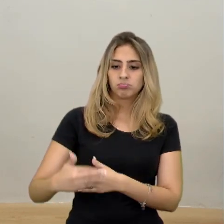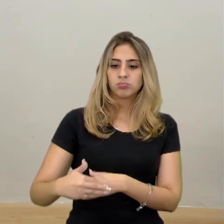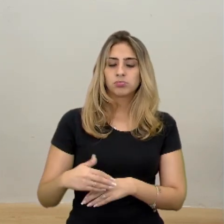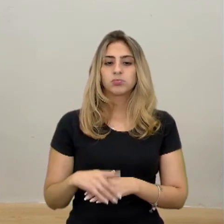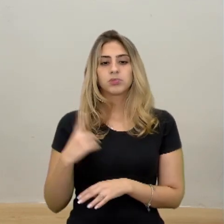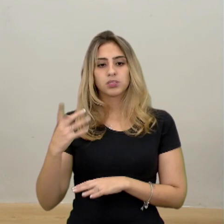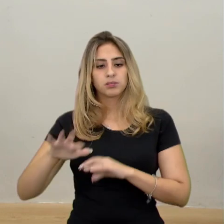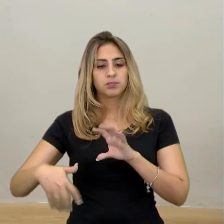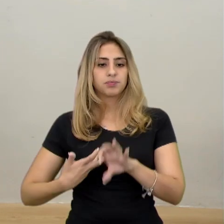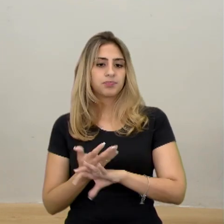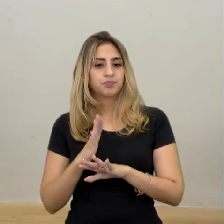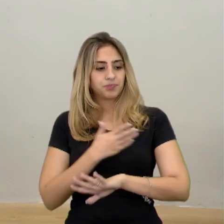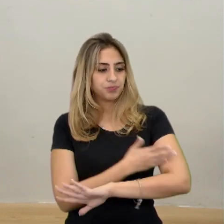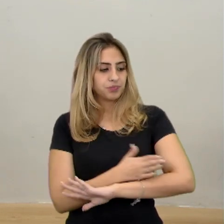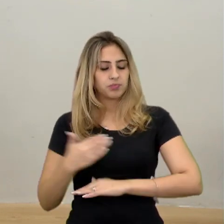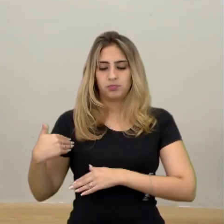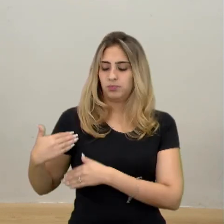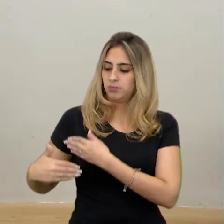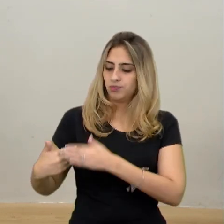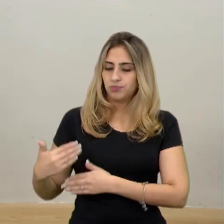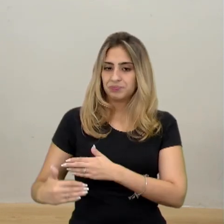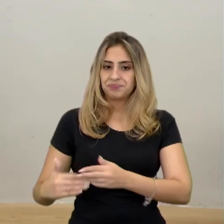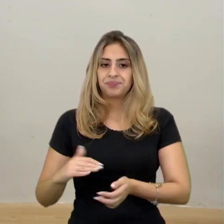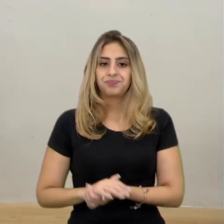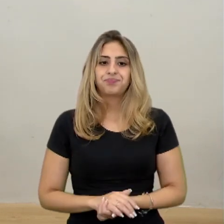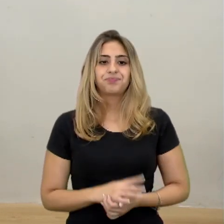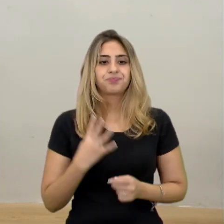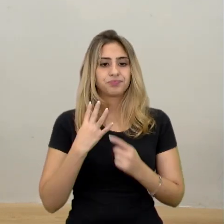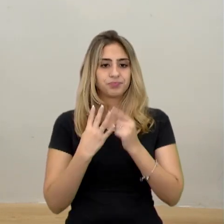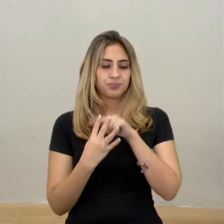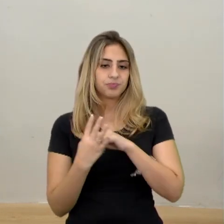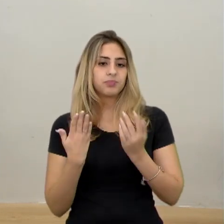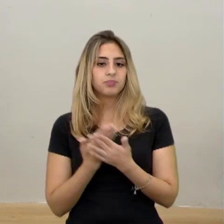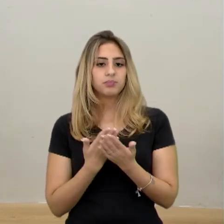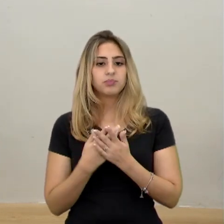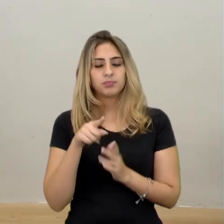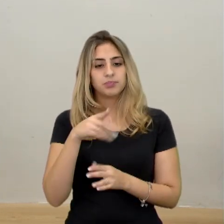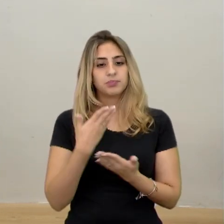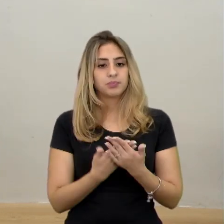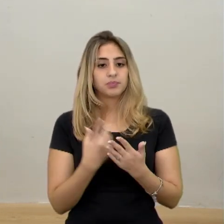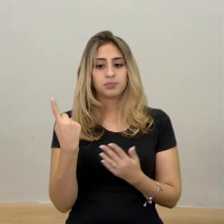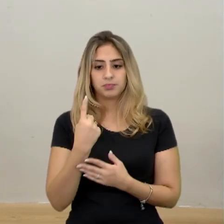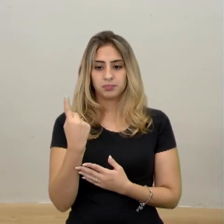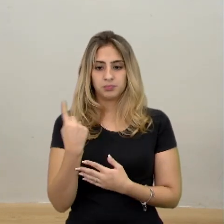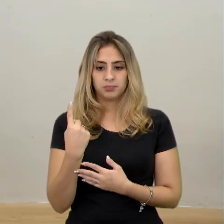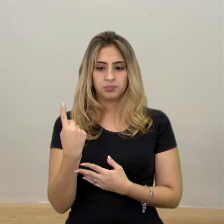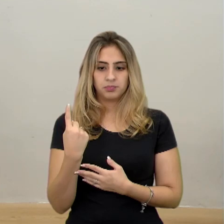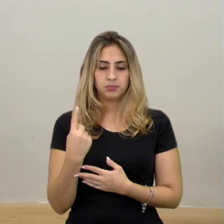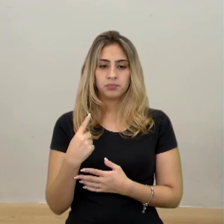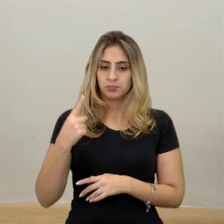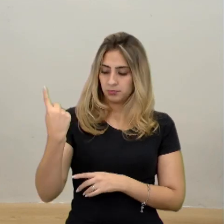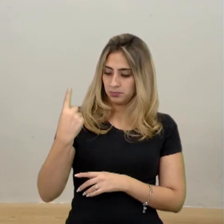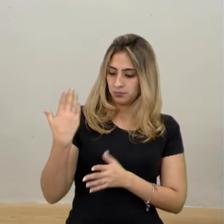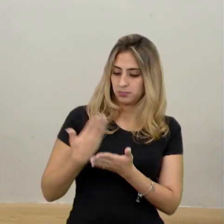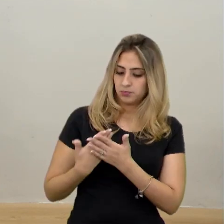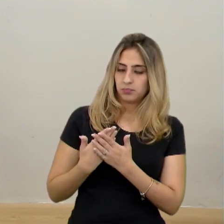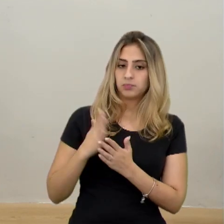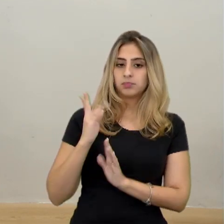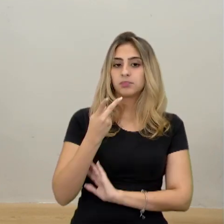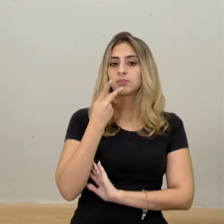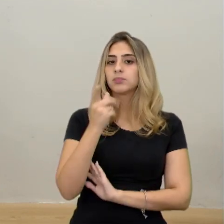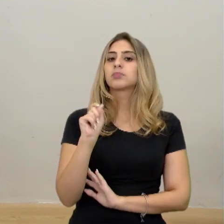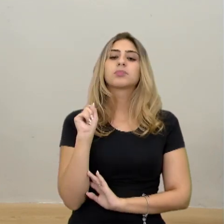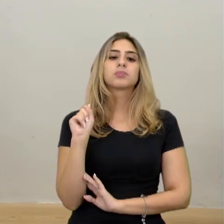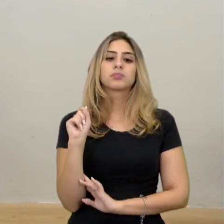nosso componente ele já começou ao desenvolvimento. São 4 aulas. Essa é a primeira aula. Nessa primeira aula, nós já dissemos